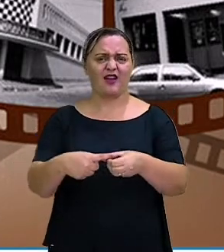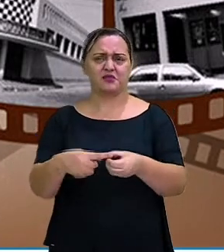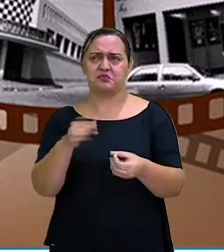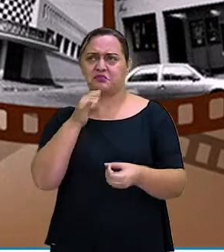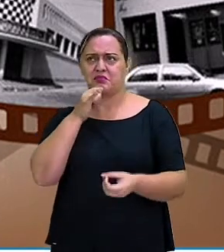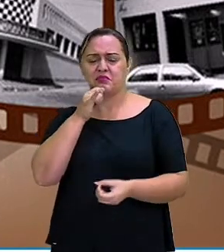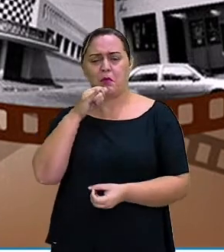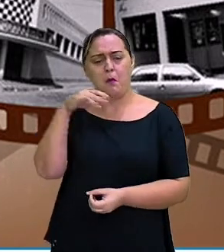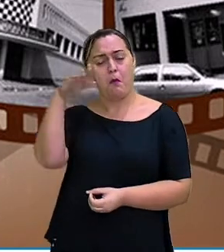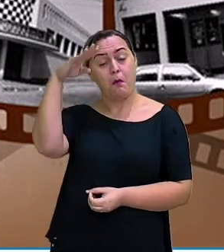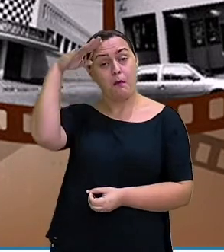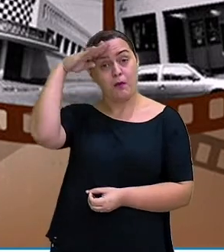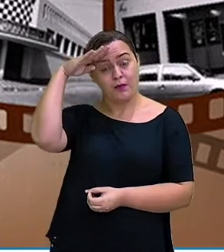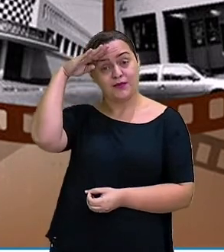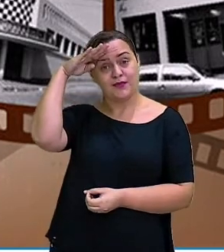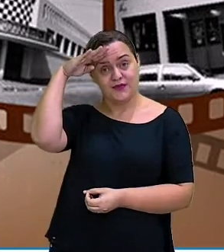Alegre.